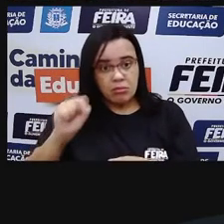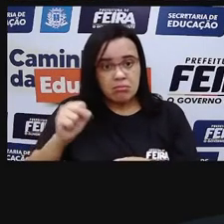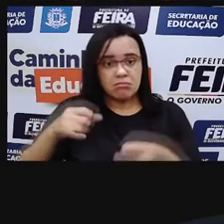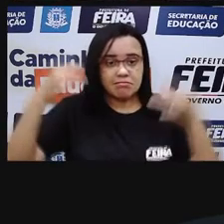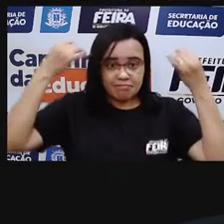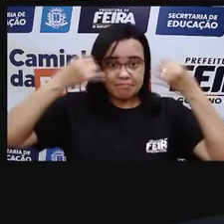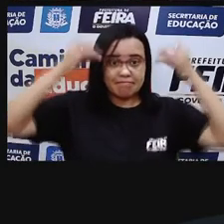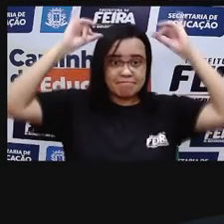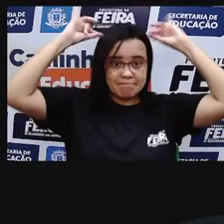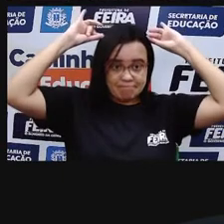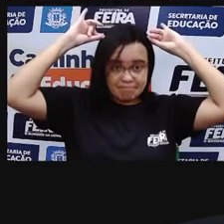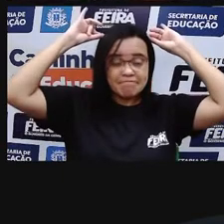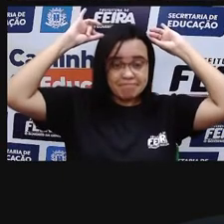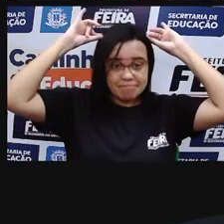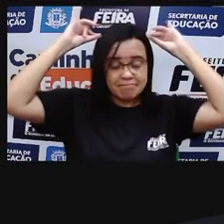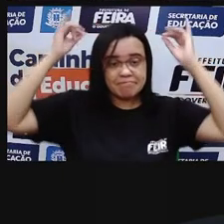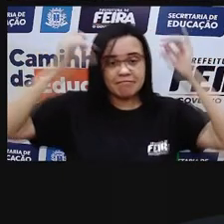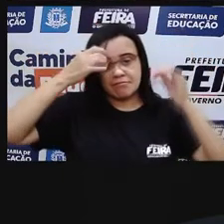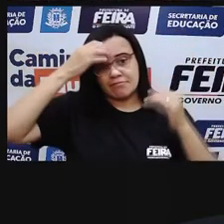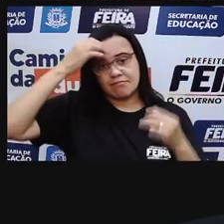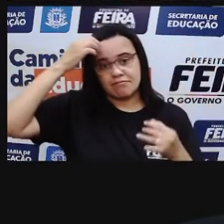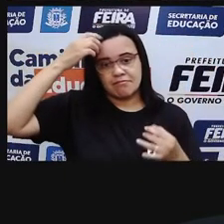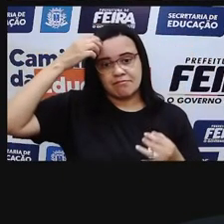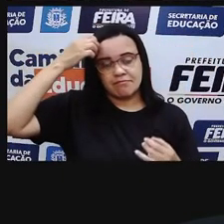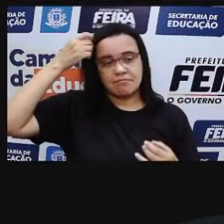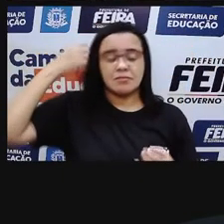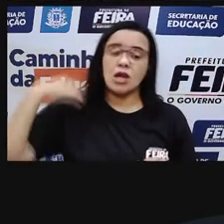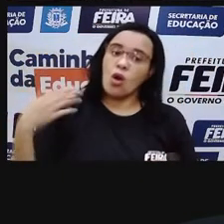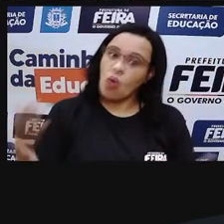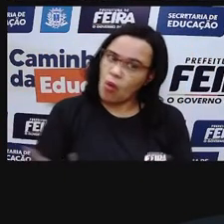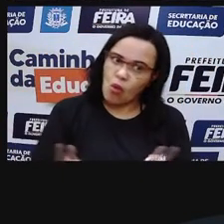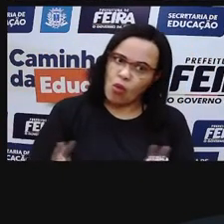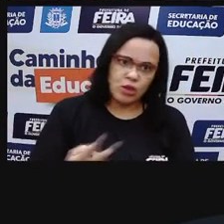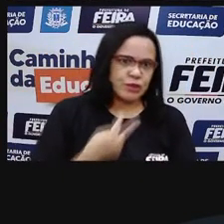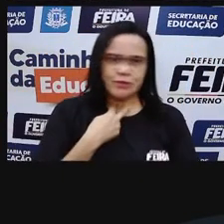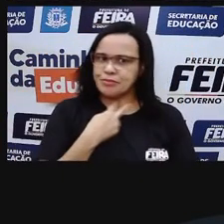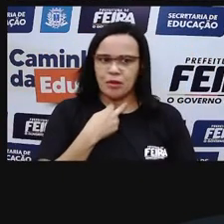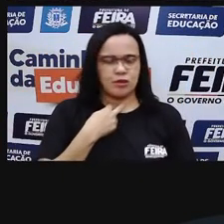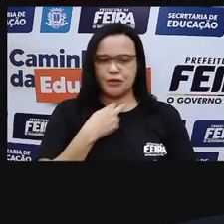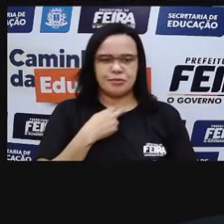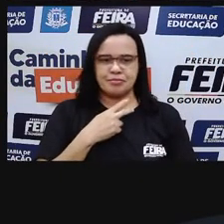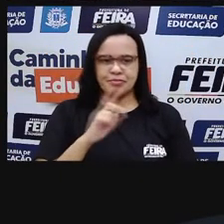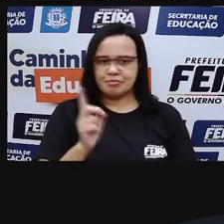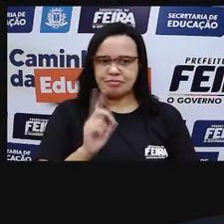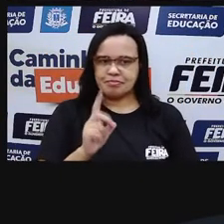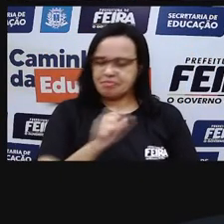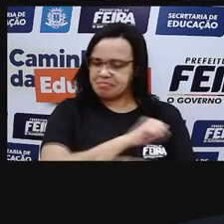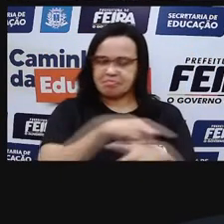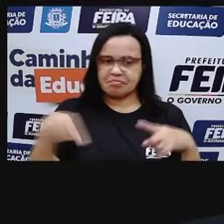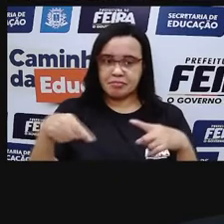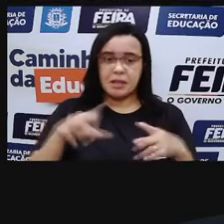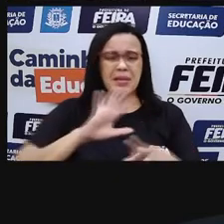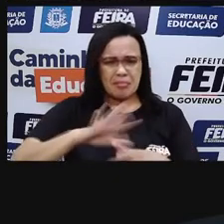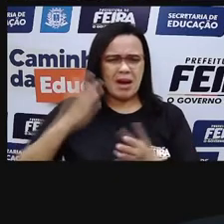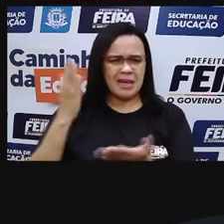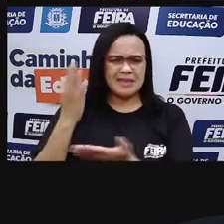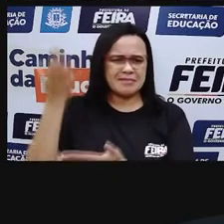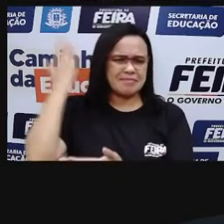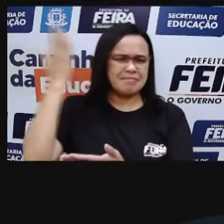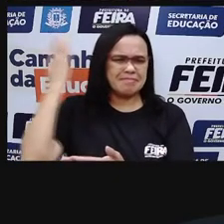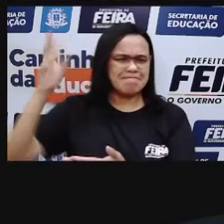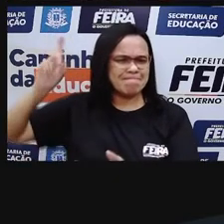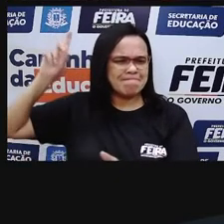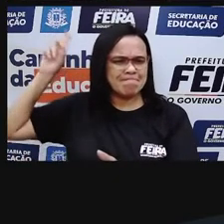fez. Hoje, dentro da ética, dentro do estudo ético, isso não é mais admitido. Mas na época foi